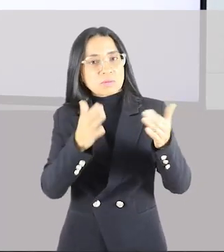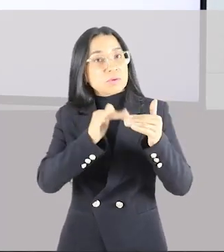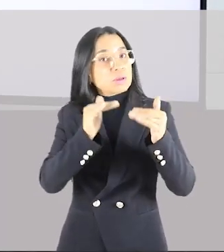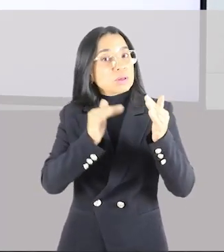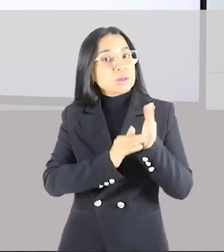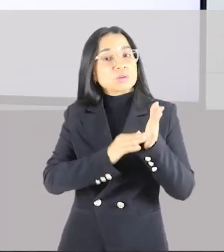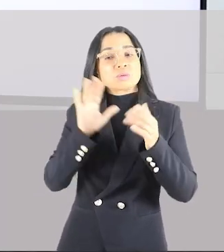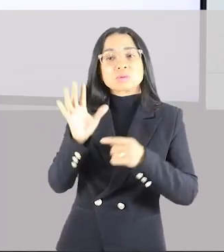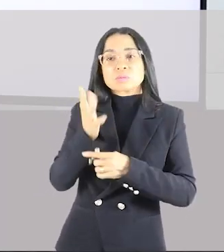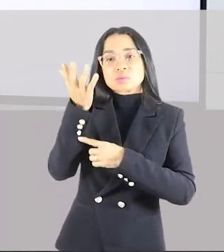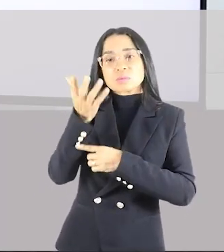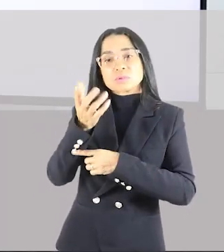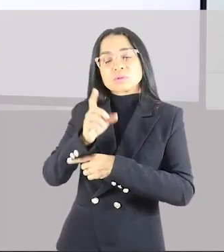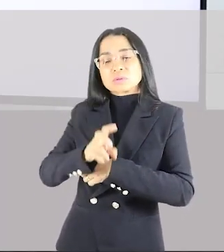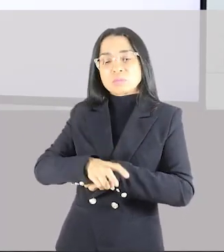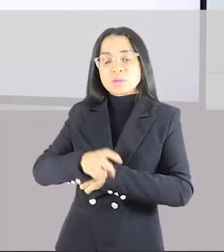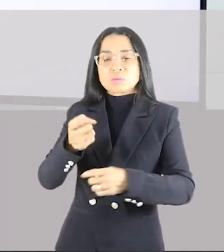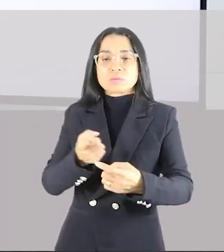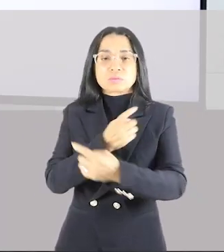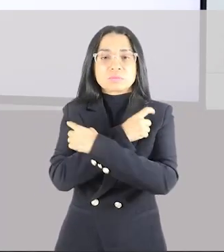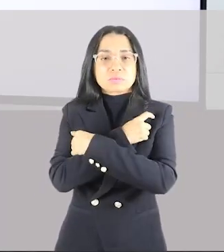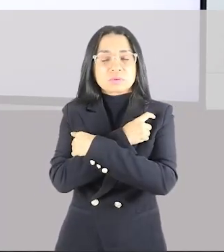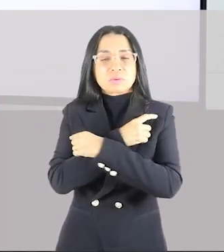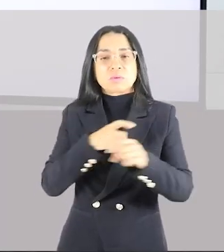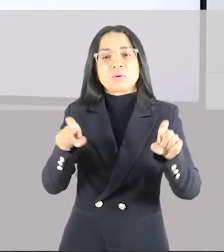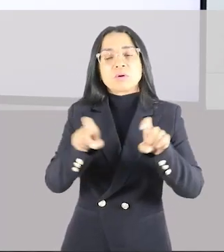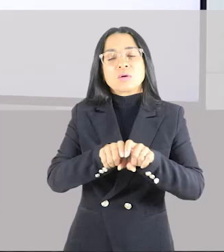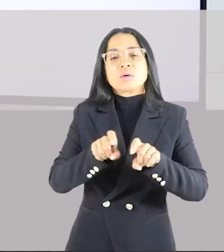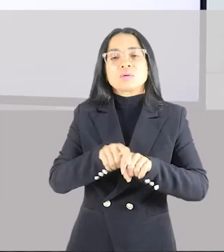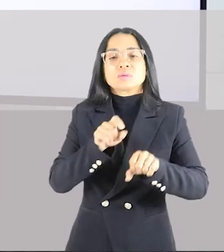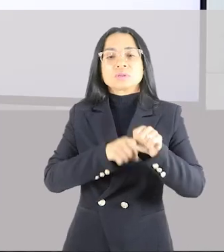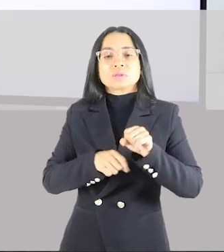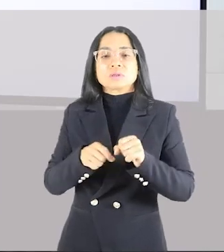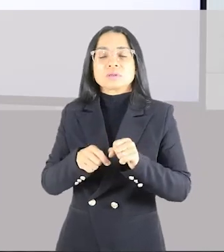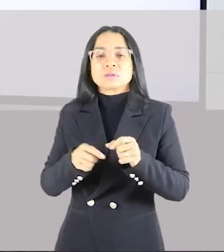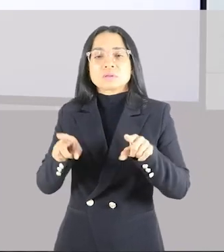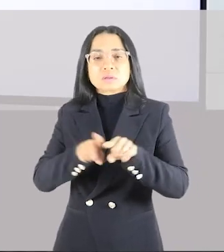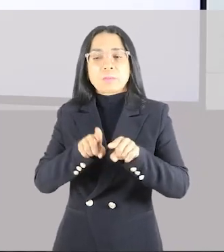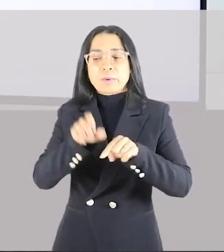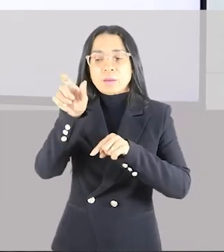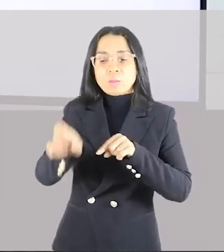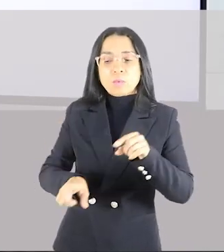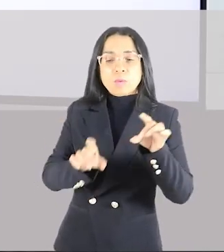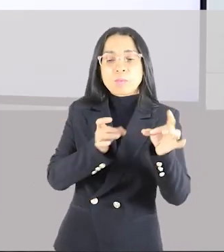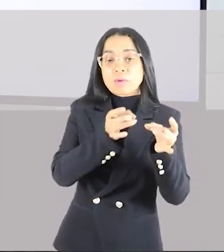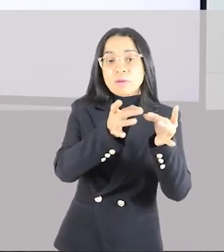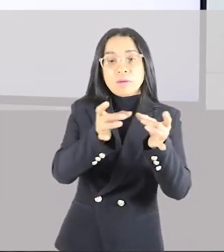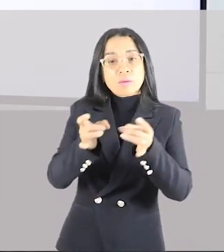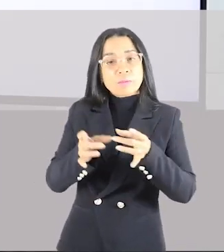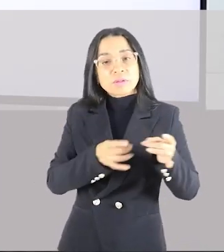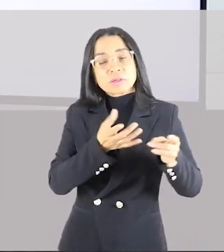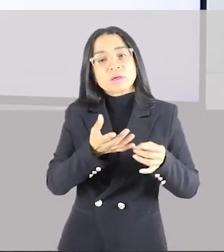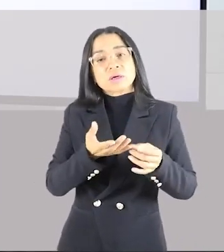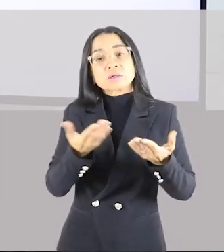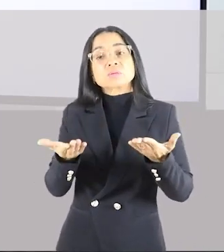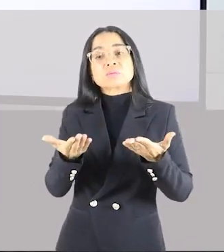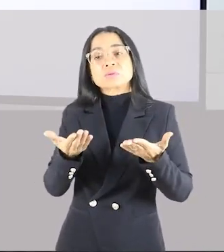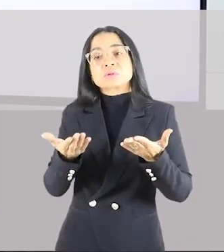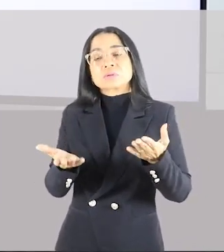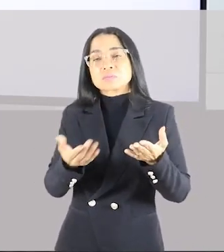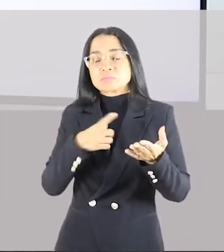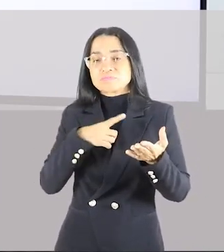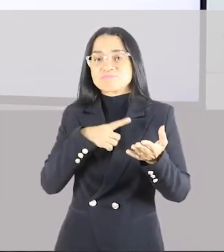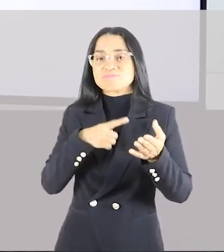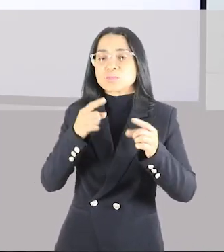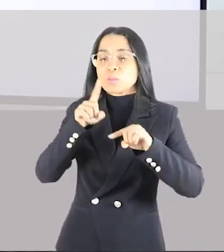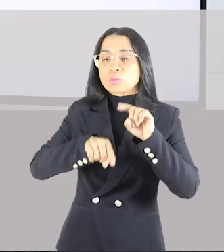os comerciantes também, que estavam ali, né, no sentido de colocar o excedente para ser trocado, para ser comercializado com outros